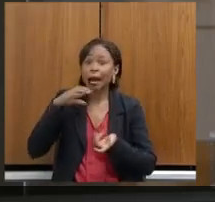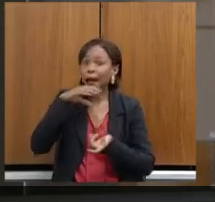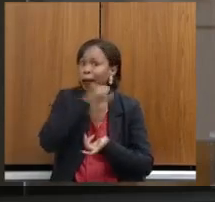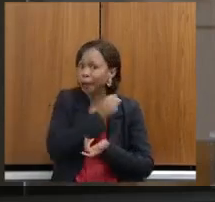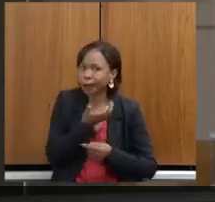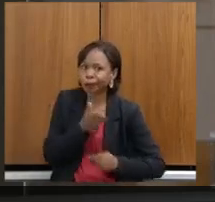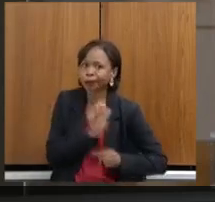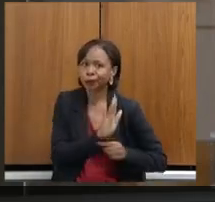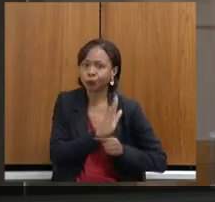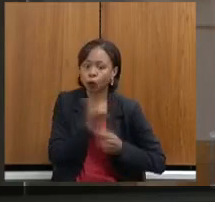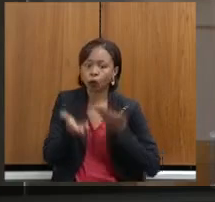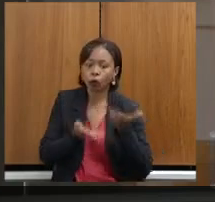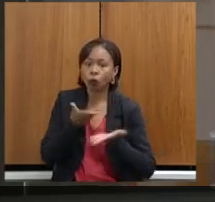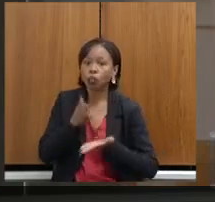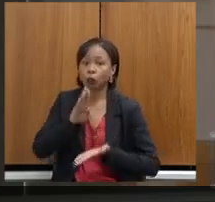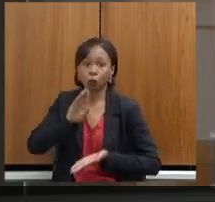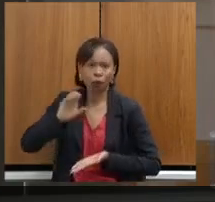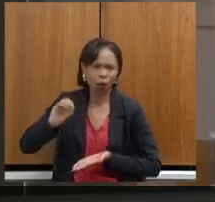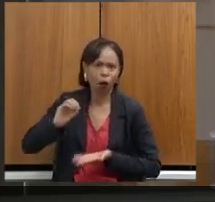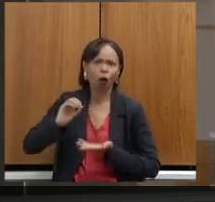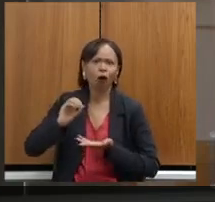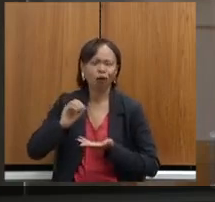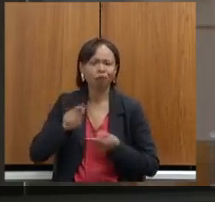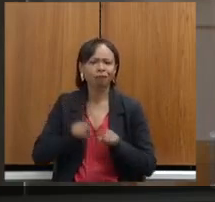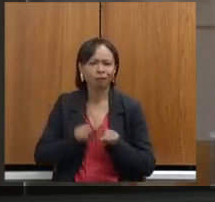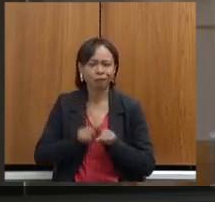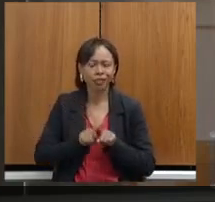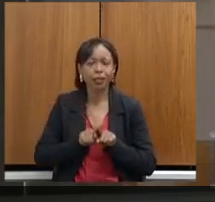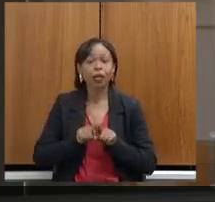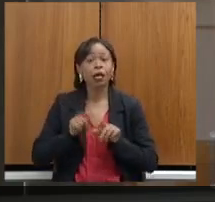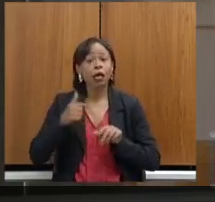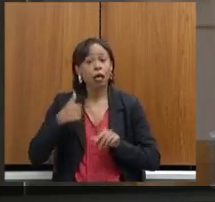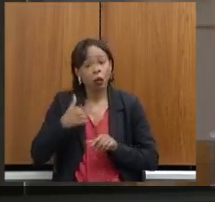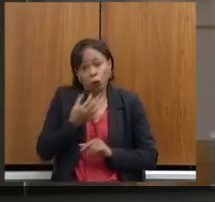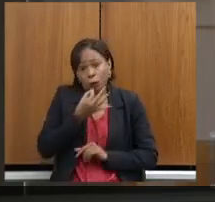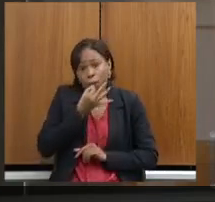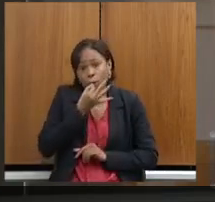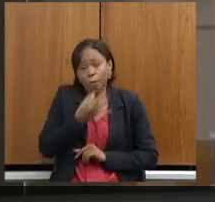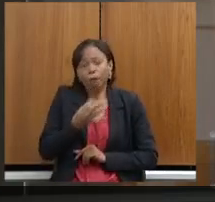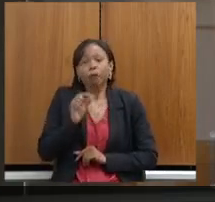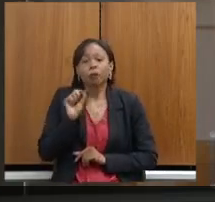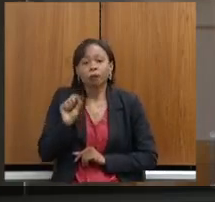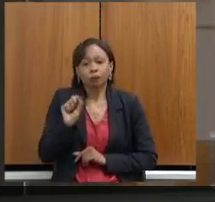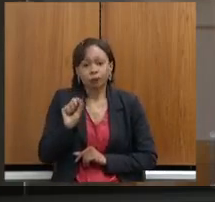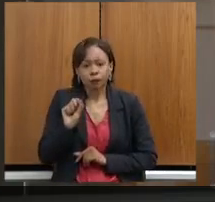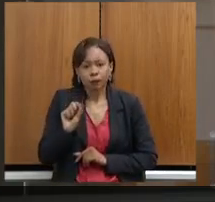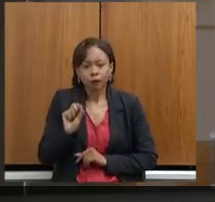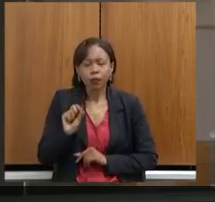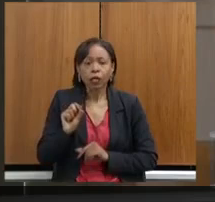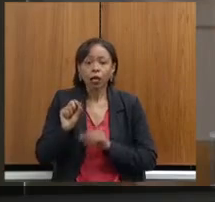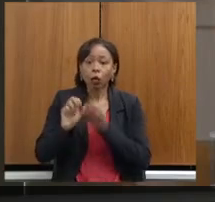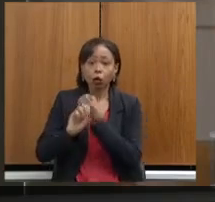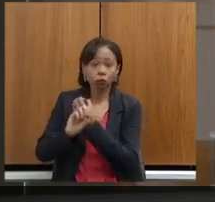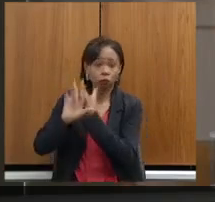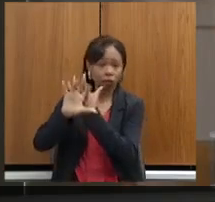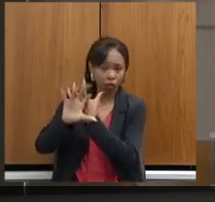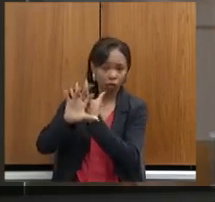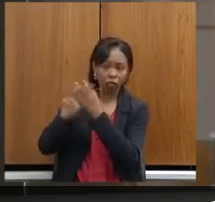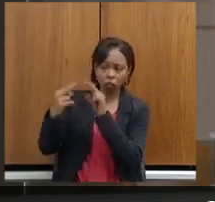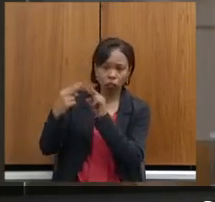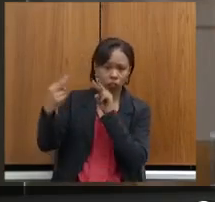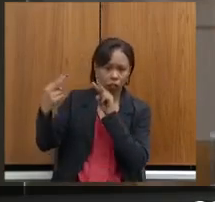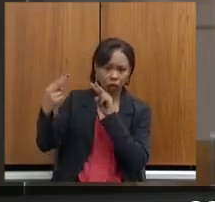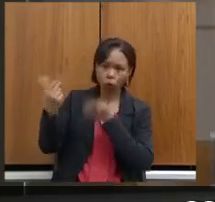as ocorrências mas deixa aqui também é a opinião de que o digital não